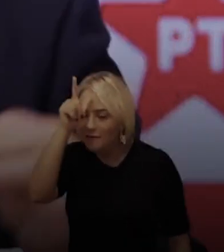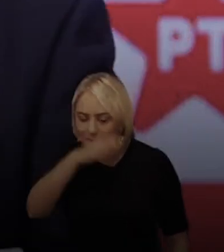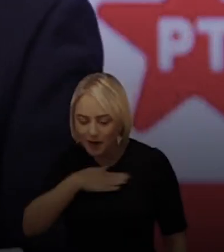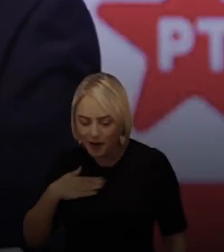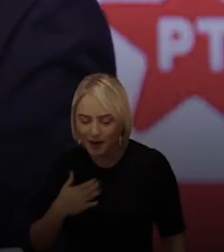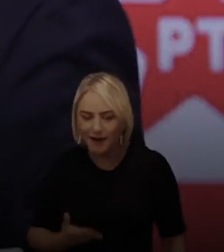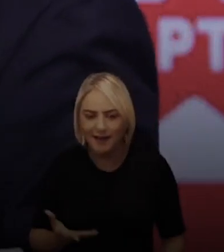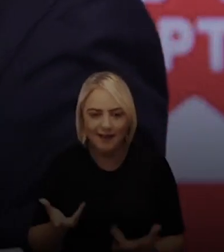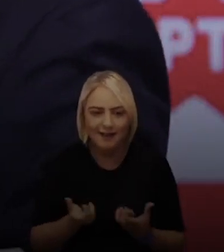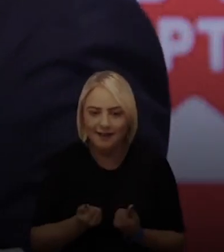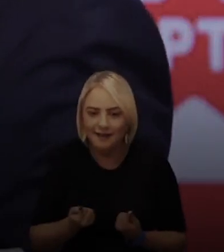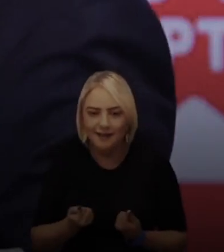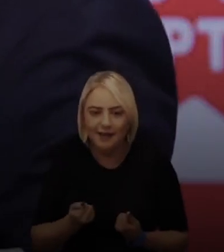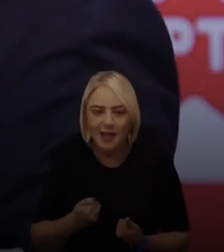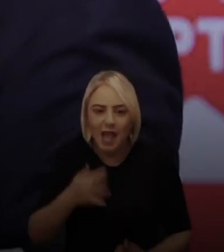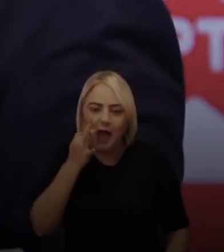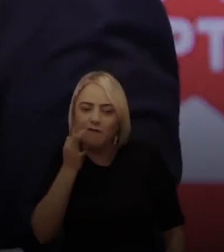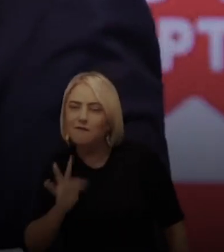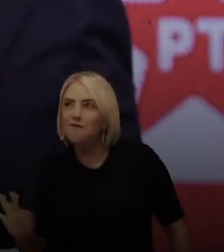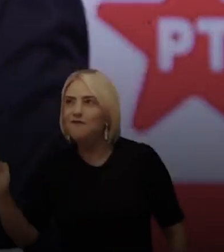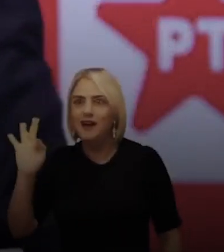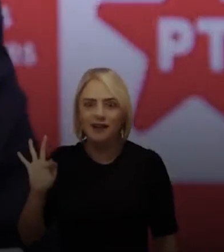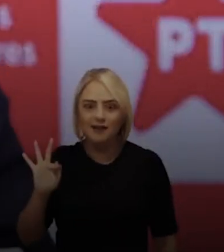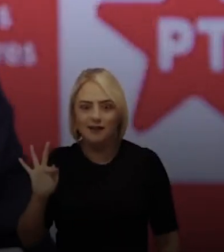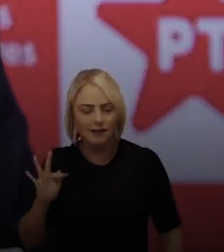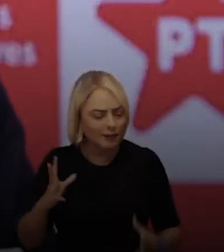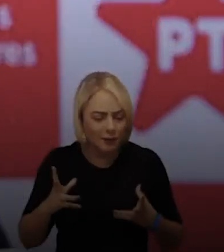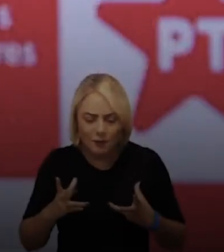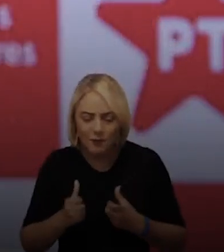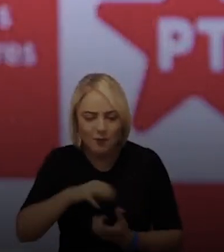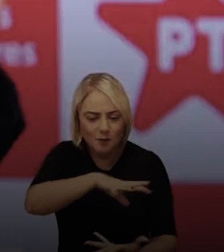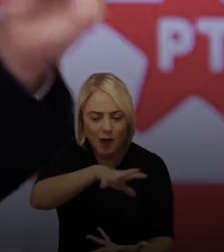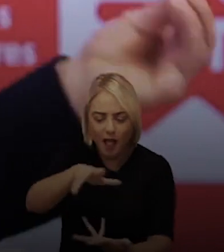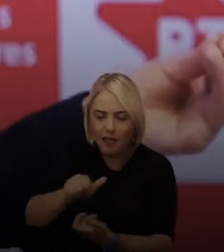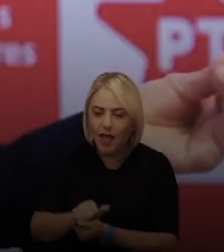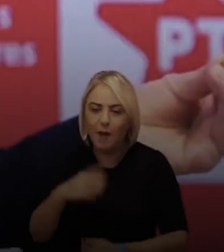a gostar do Brasil, o Macron e a França vão voltar a gostar do Brasil,